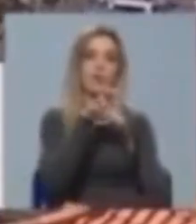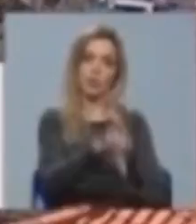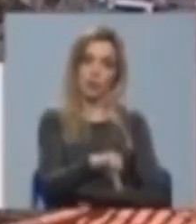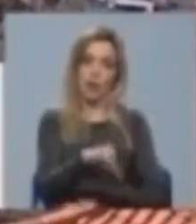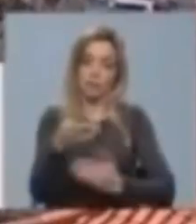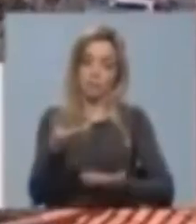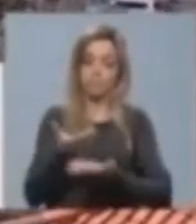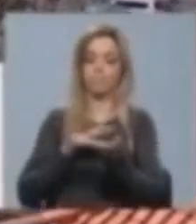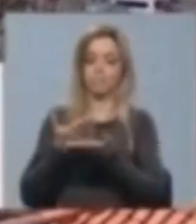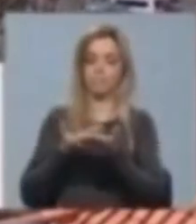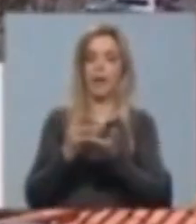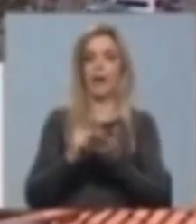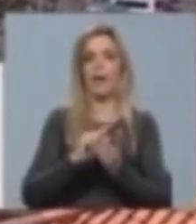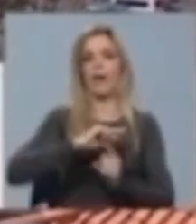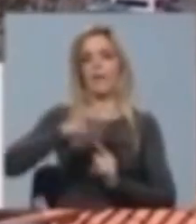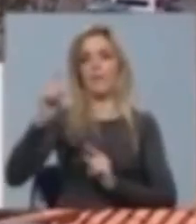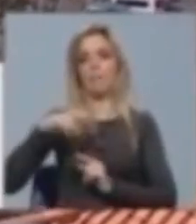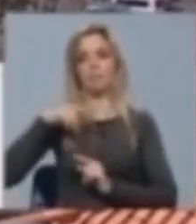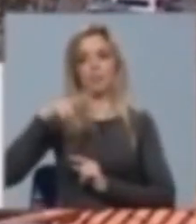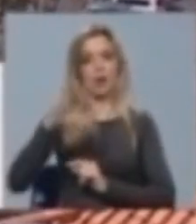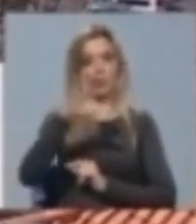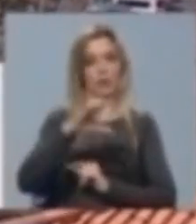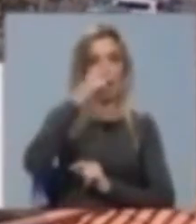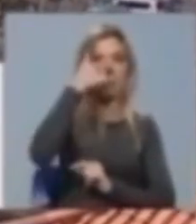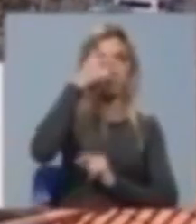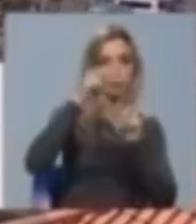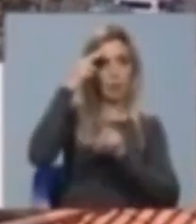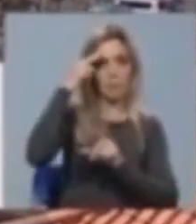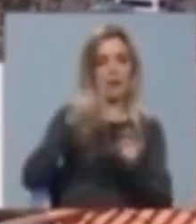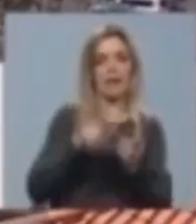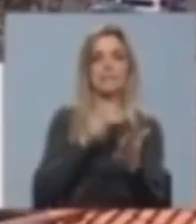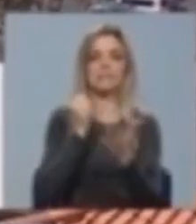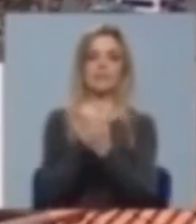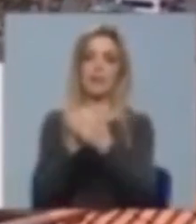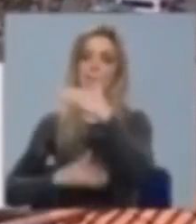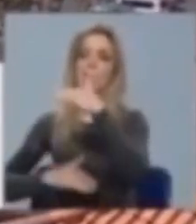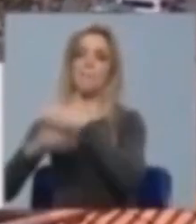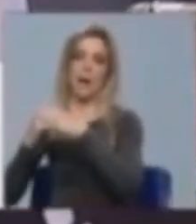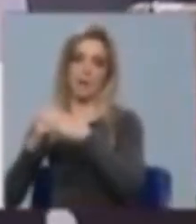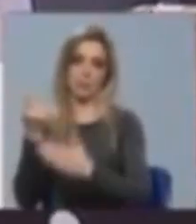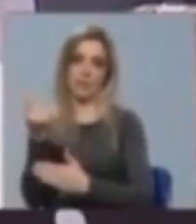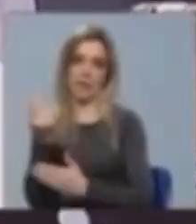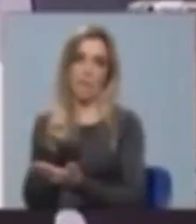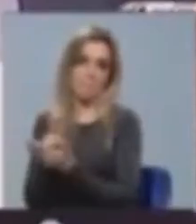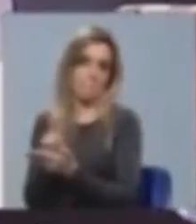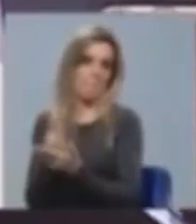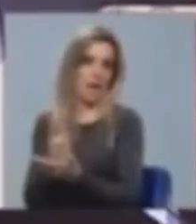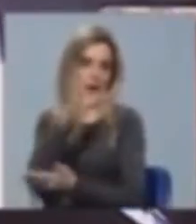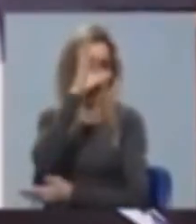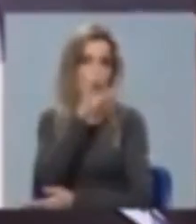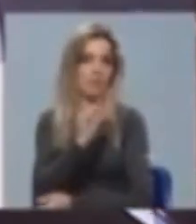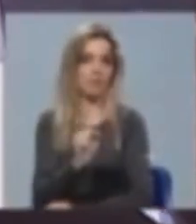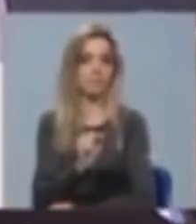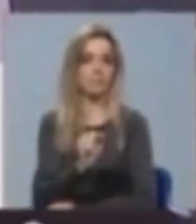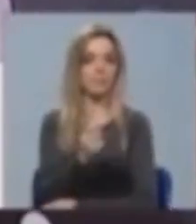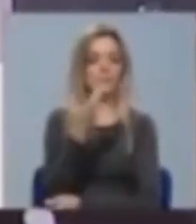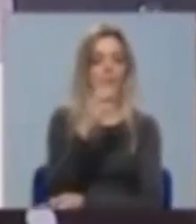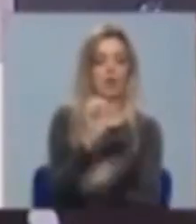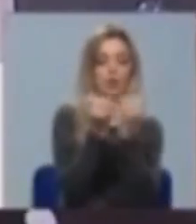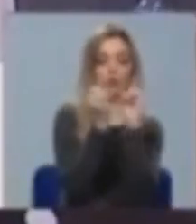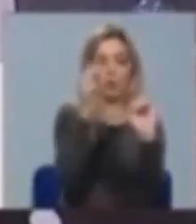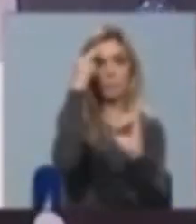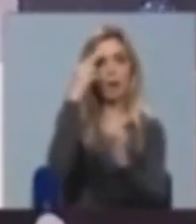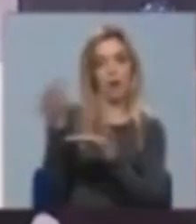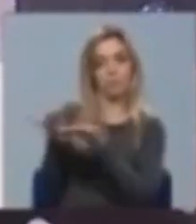as deslocações dos madeirenses ao continente terão sempre um plafond financeiro do Estado. A região autónoma da Madeira fez a sua negociação com o